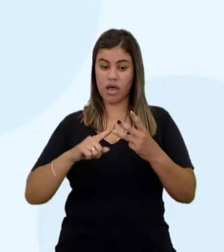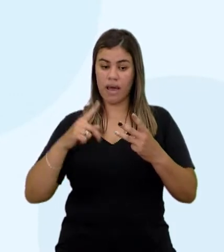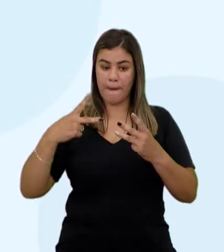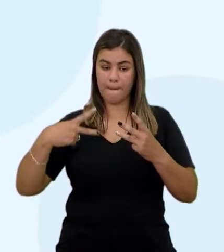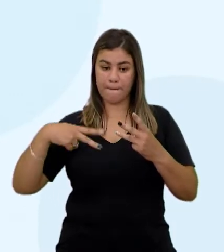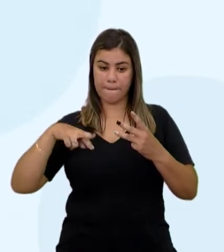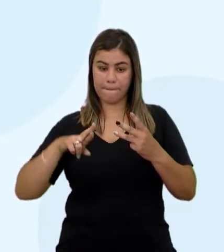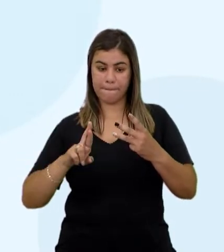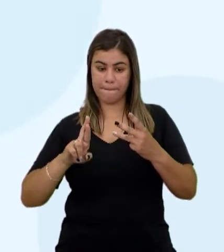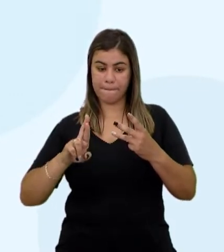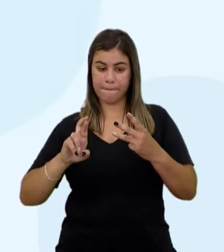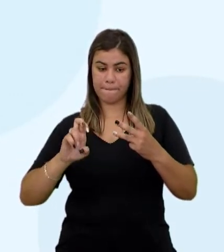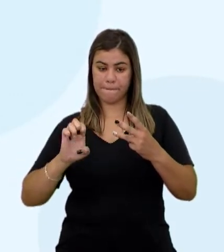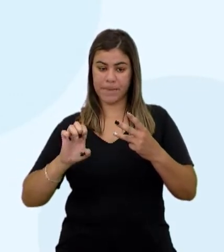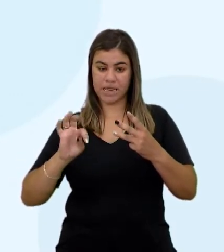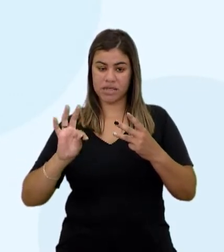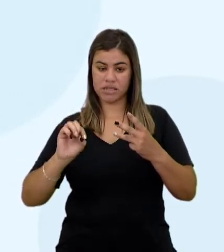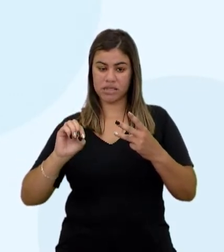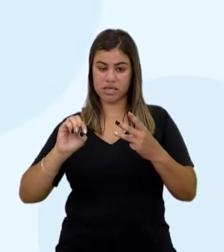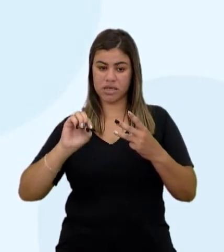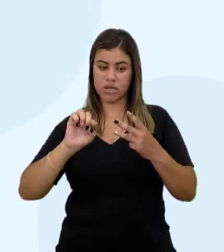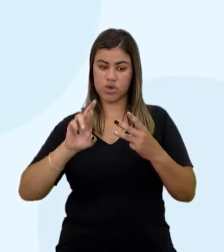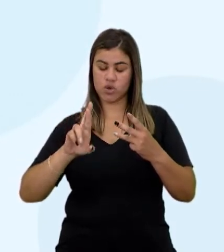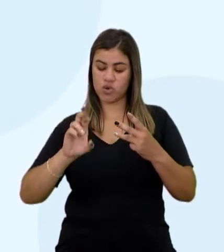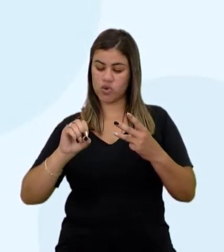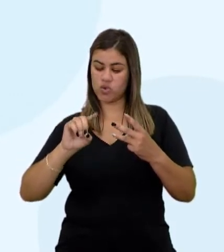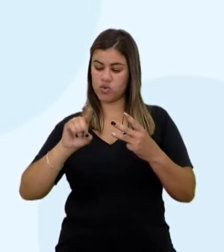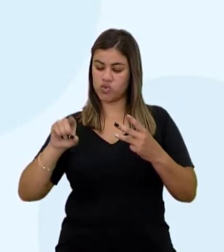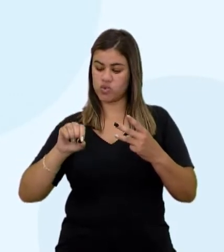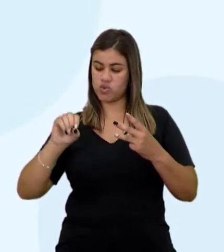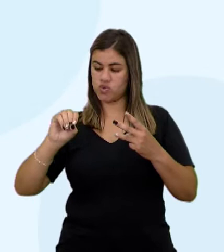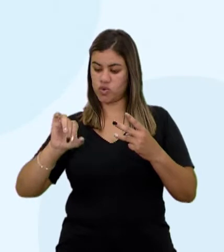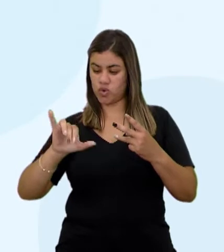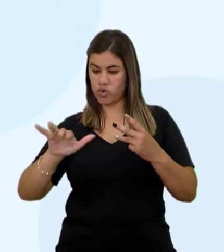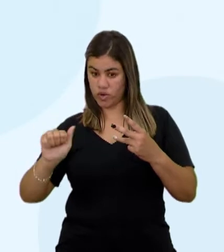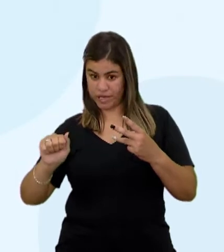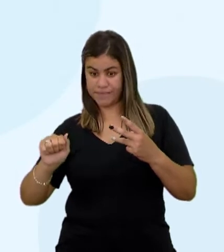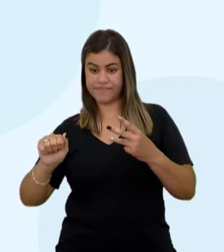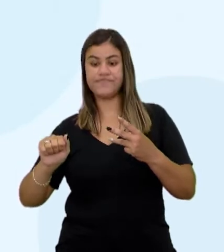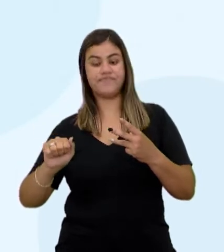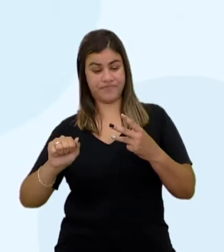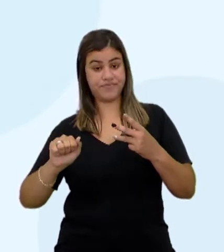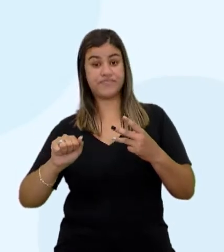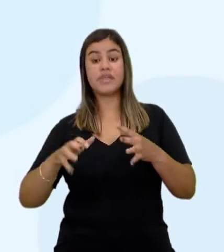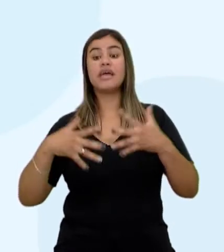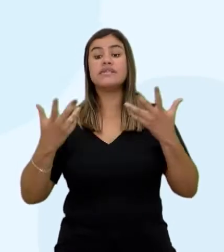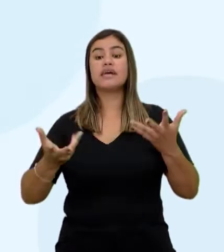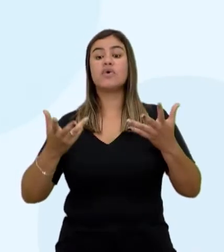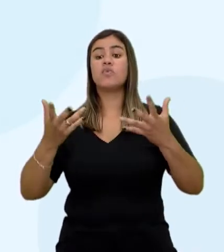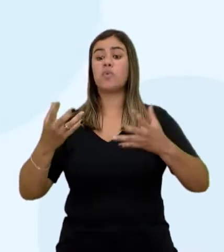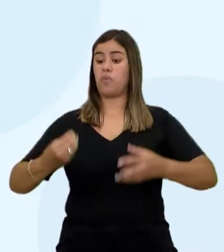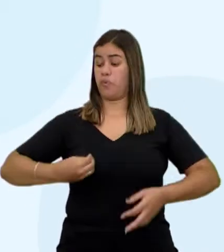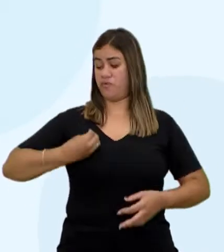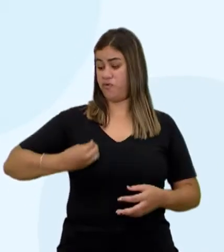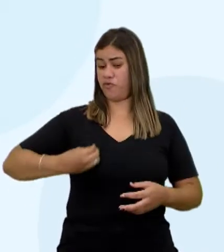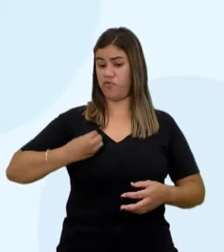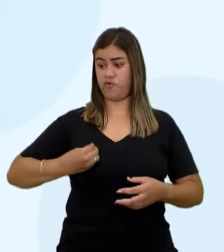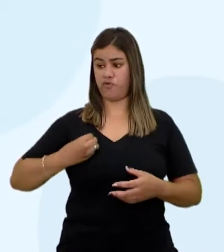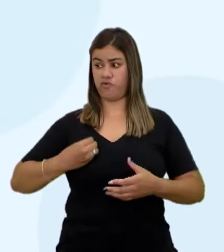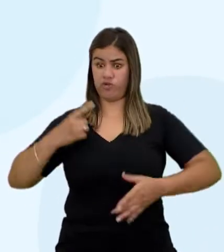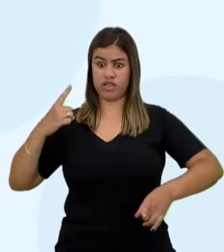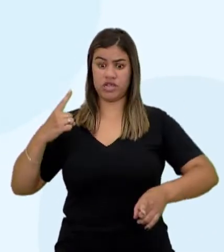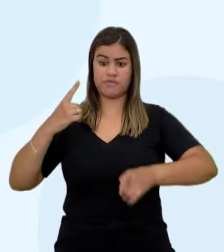aspecto aí de estudo tanto do processo geológico como dos seres vivos. Por isso que essa fase aí aparece aí, né, com